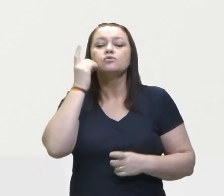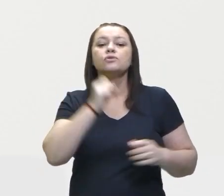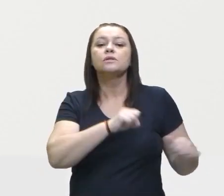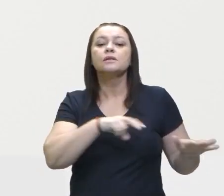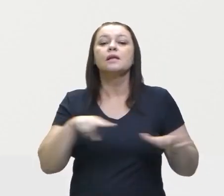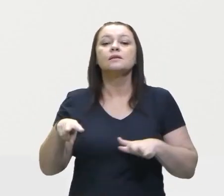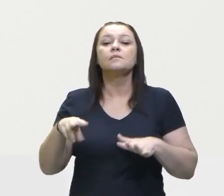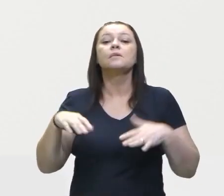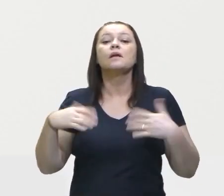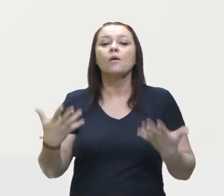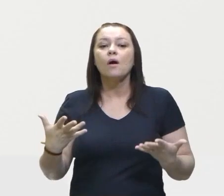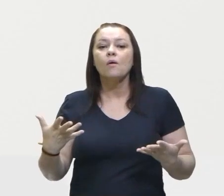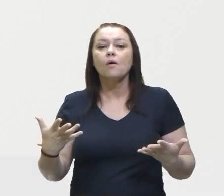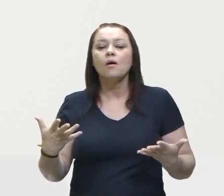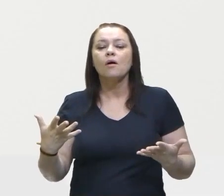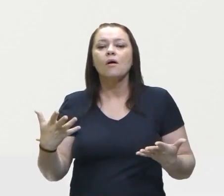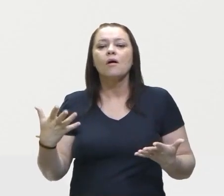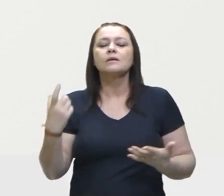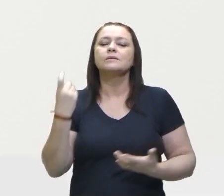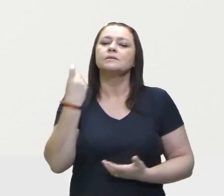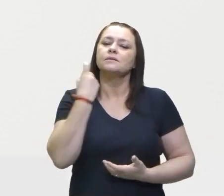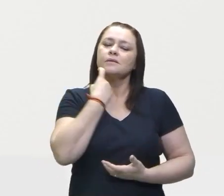é...